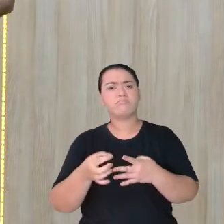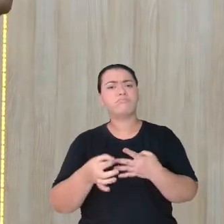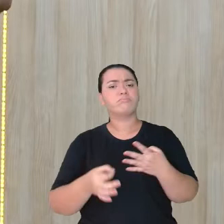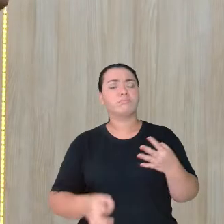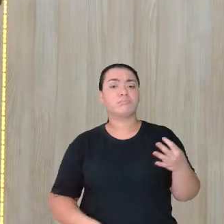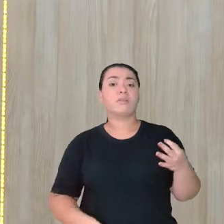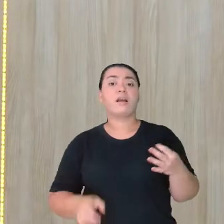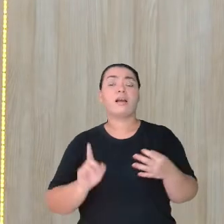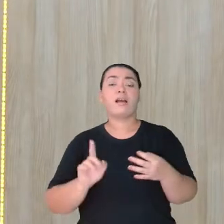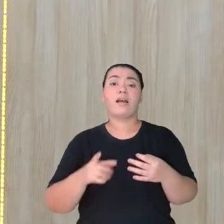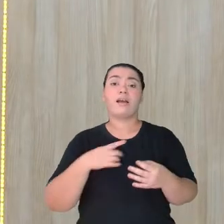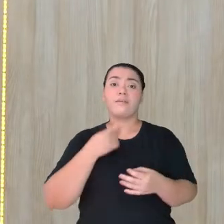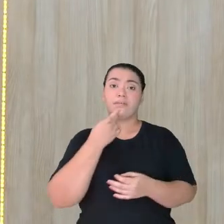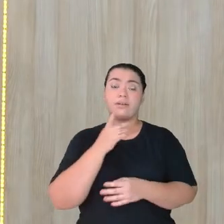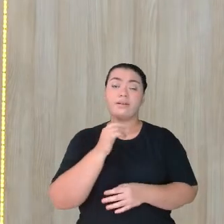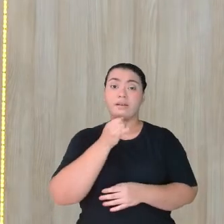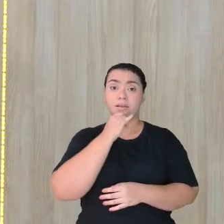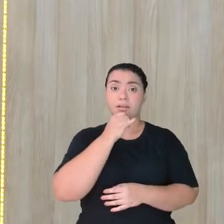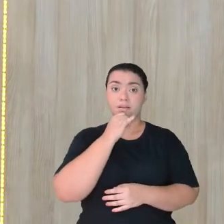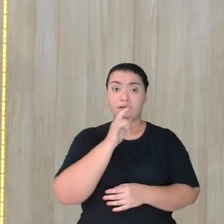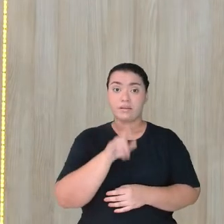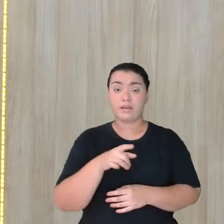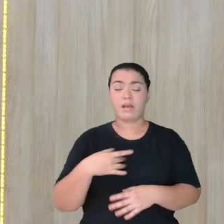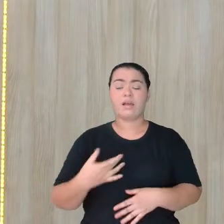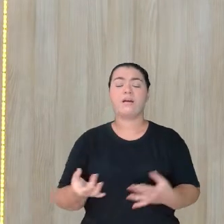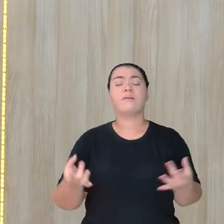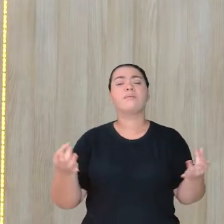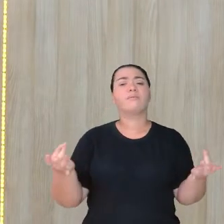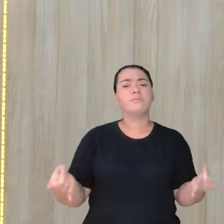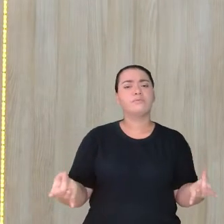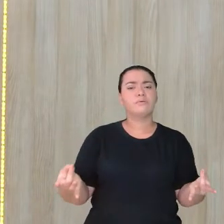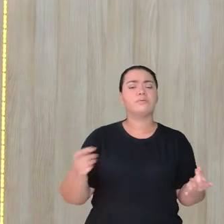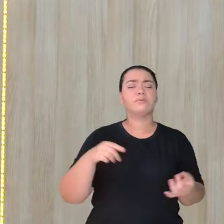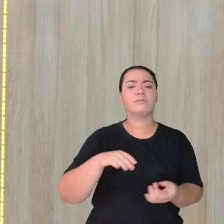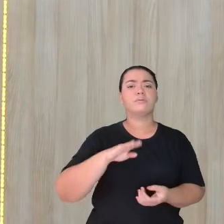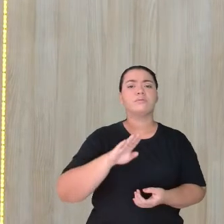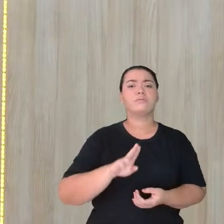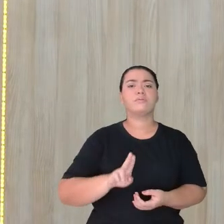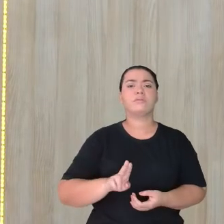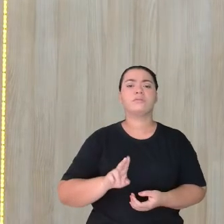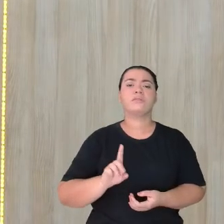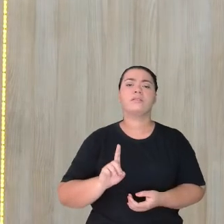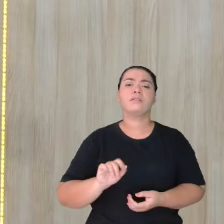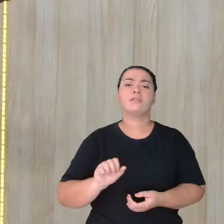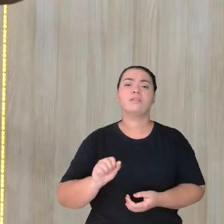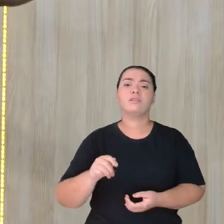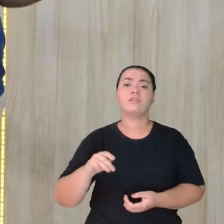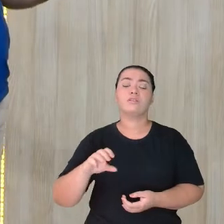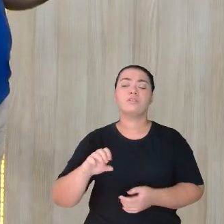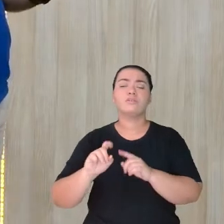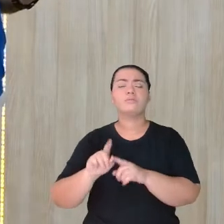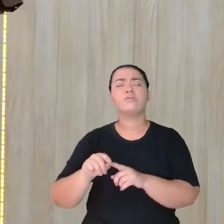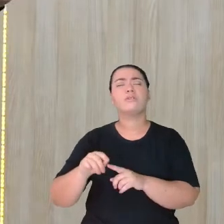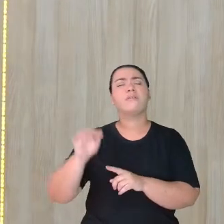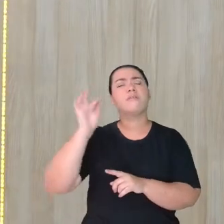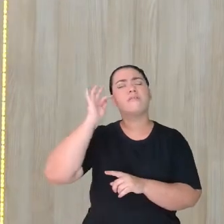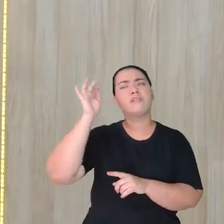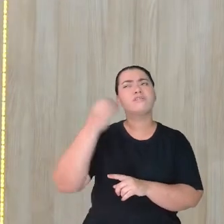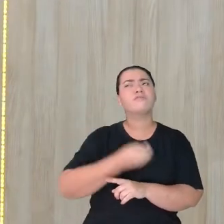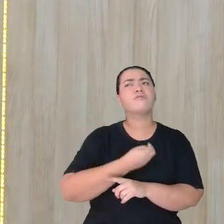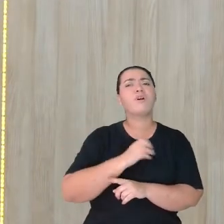eu poderia dizer, por exemplo, que o budismo, ele seria mais uma filosofia de vida ou uma